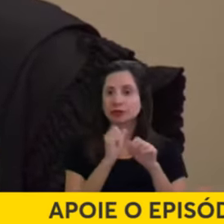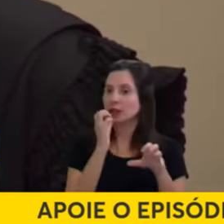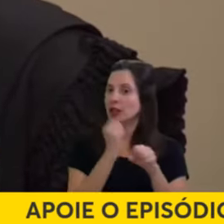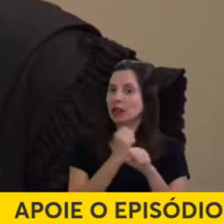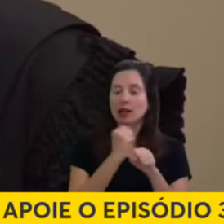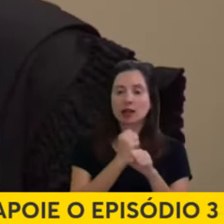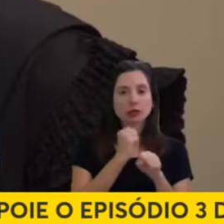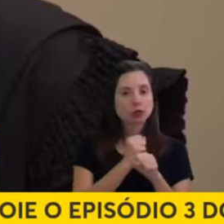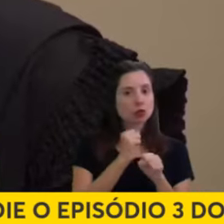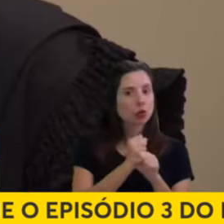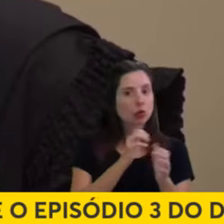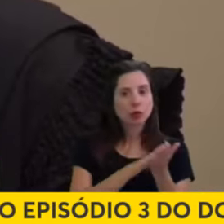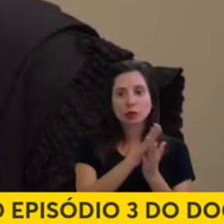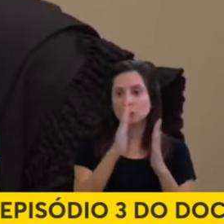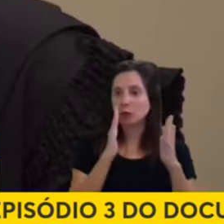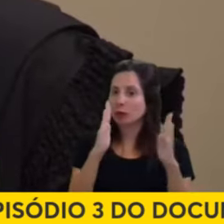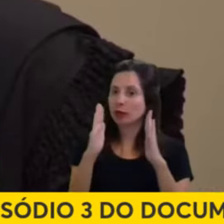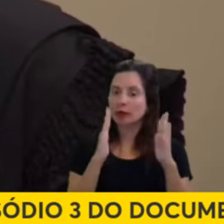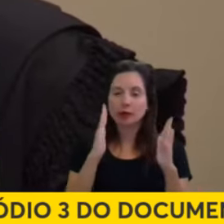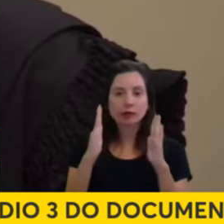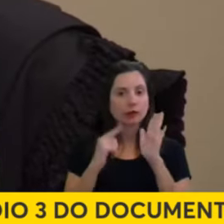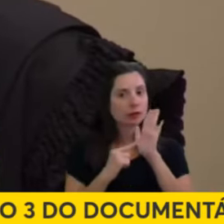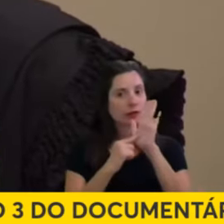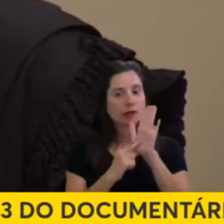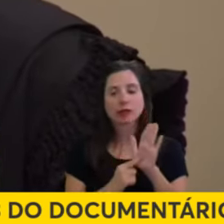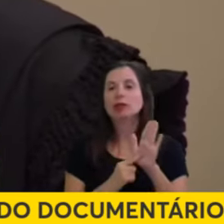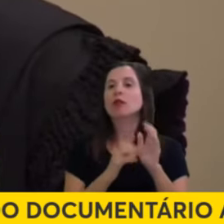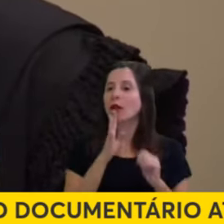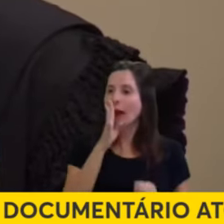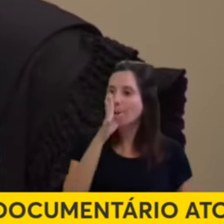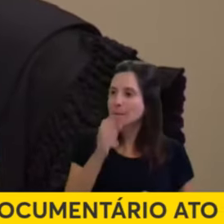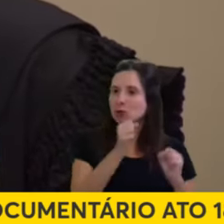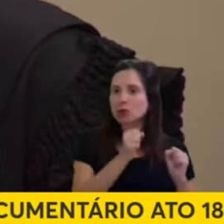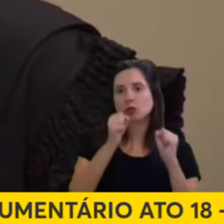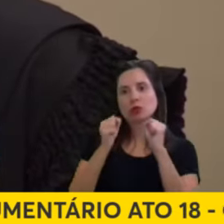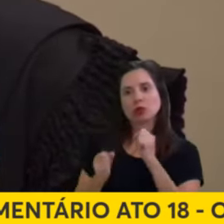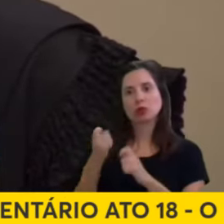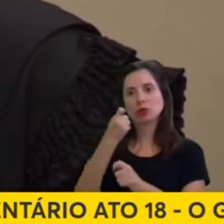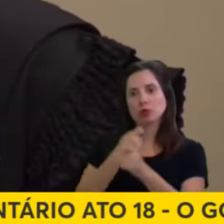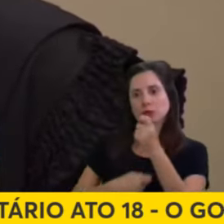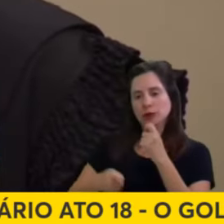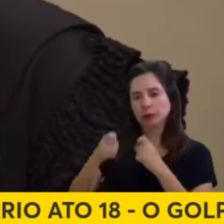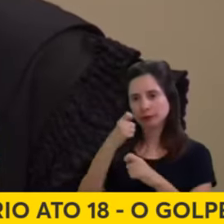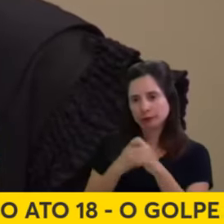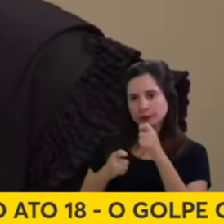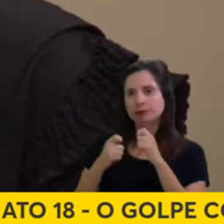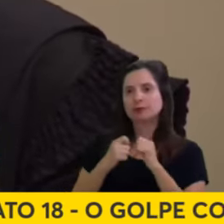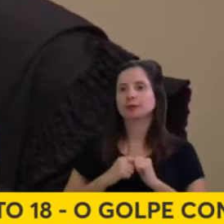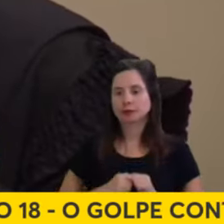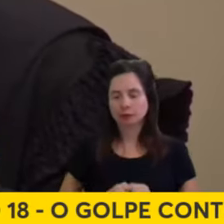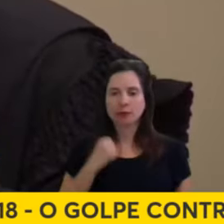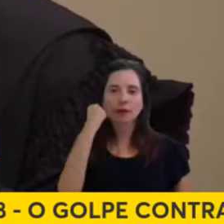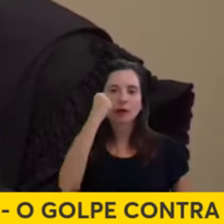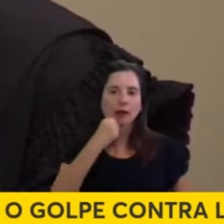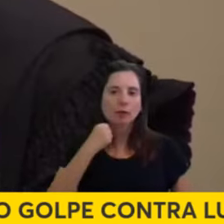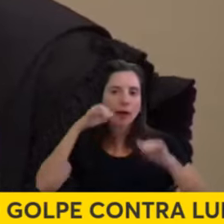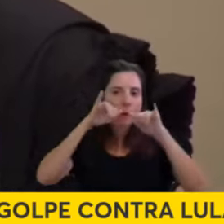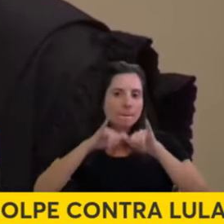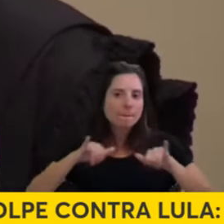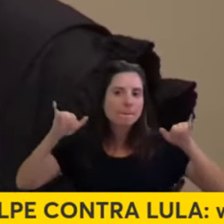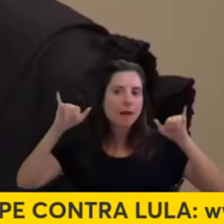dos períodos indicados para dizer que houve abuso de poder econômico no caso encento na campanha de Senador no Paraná com